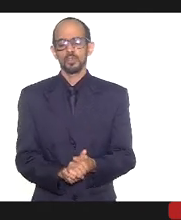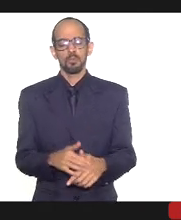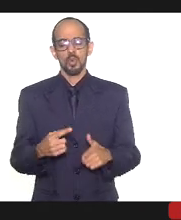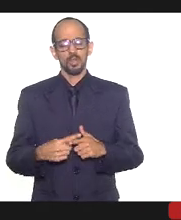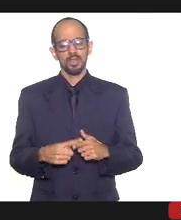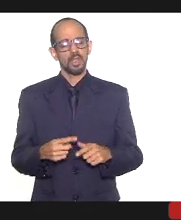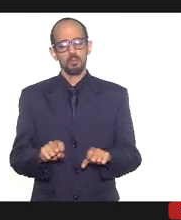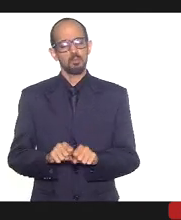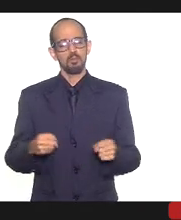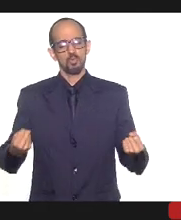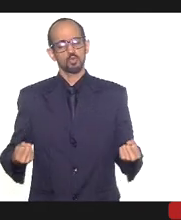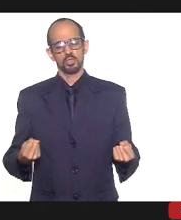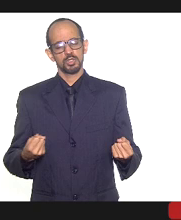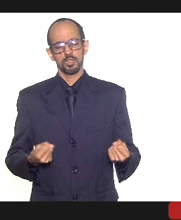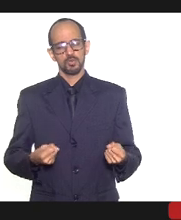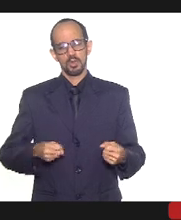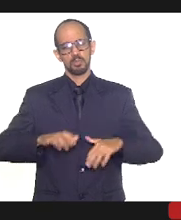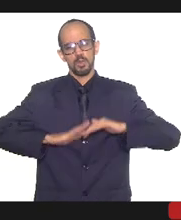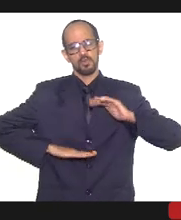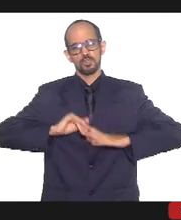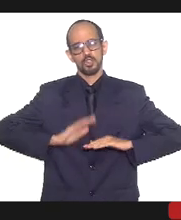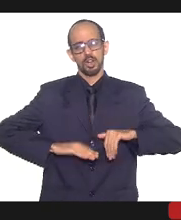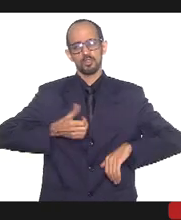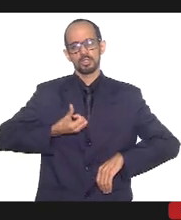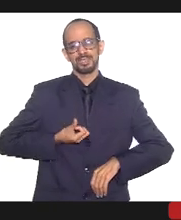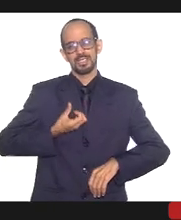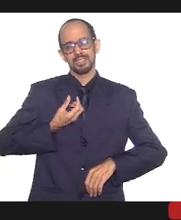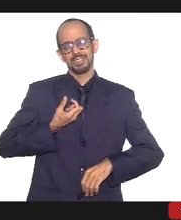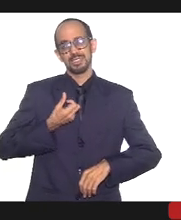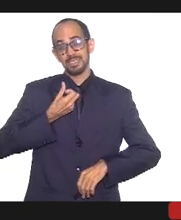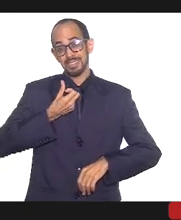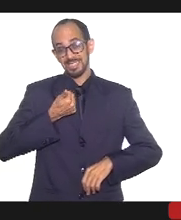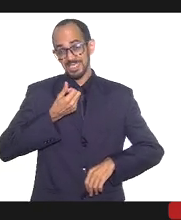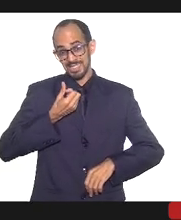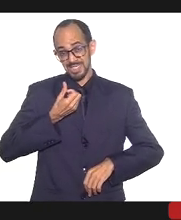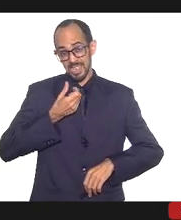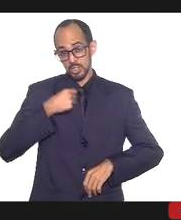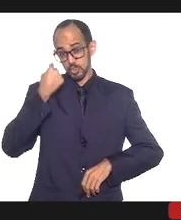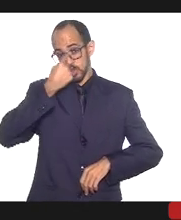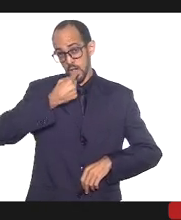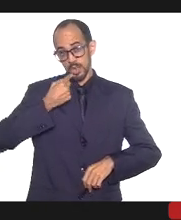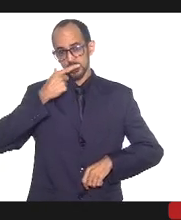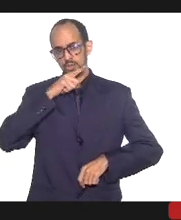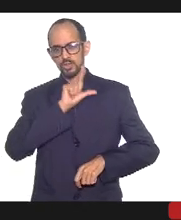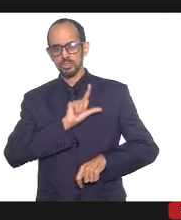é impossível um profissional que trabalhe 16 horas conseguir, né,